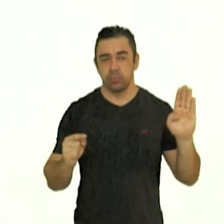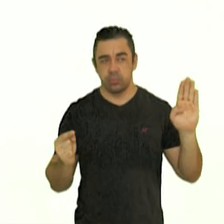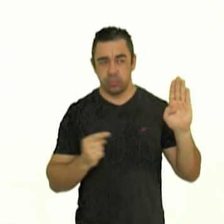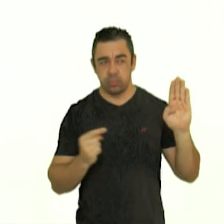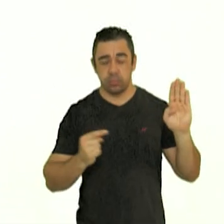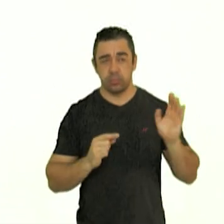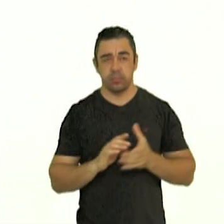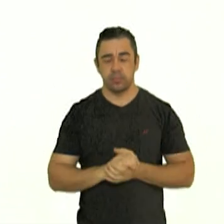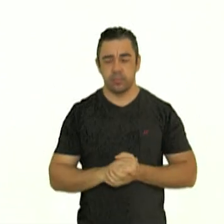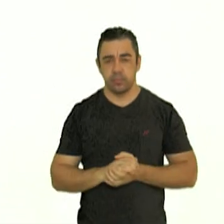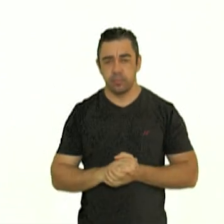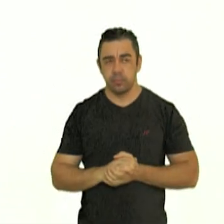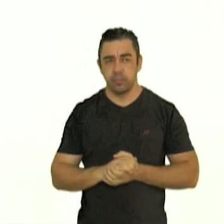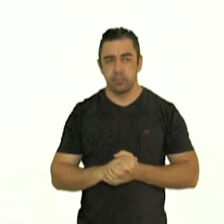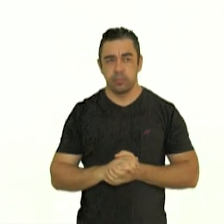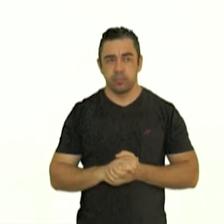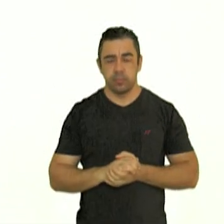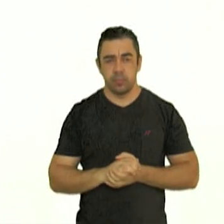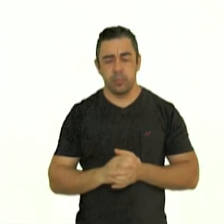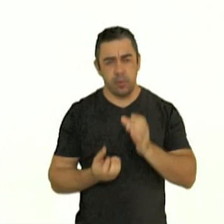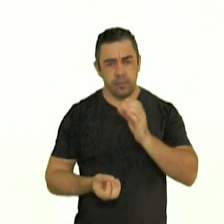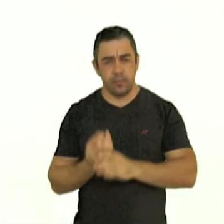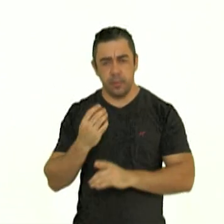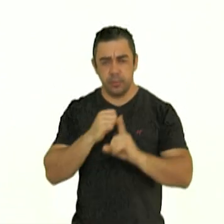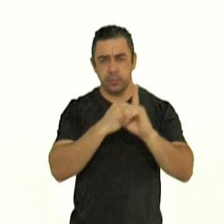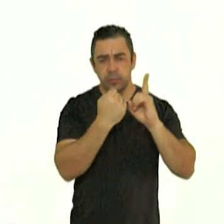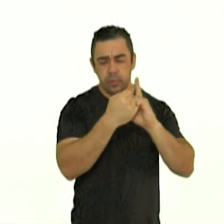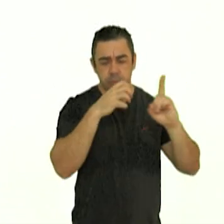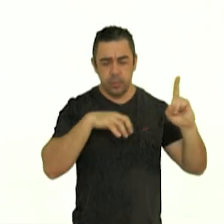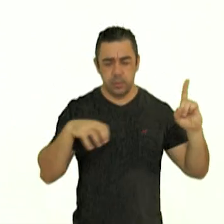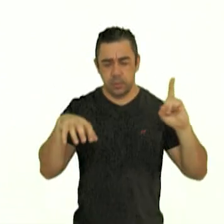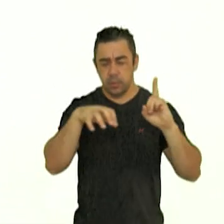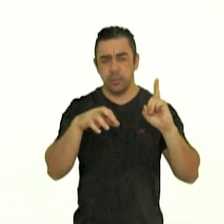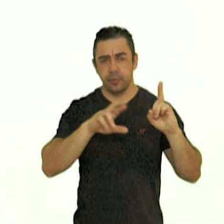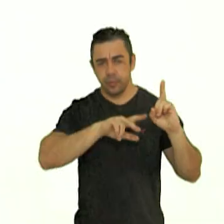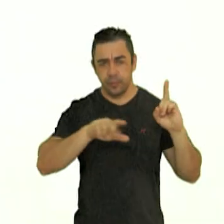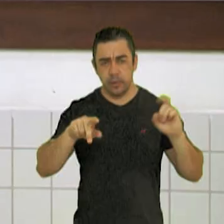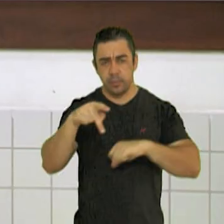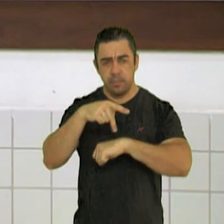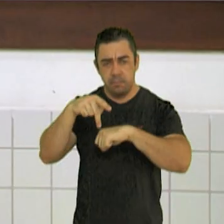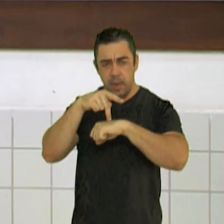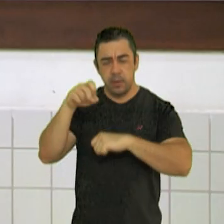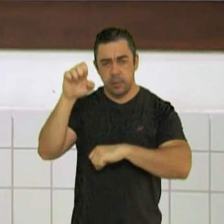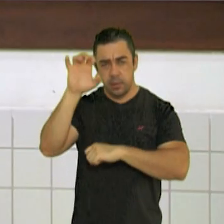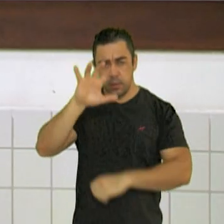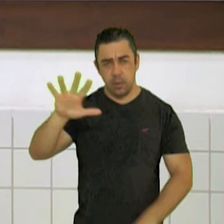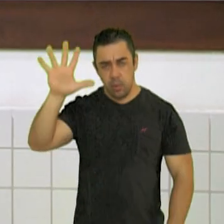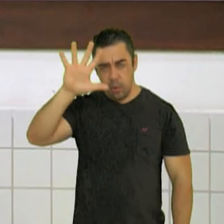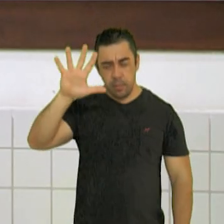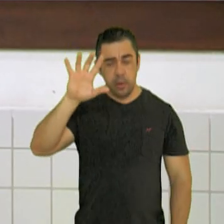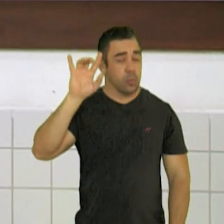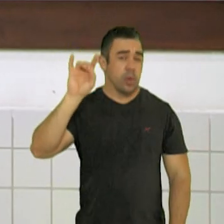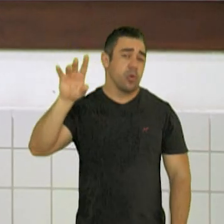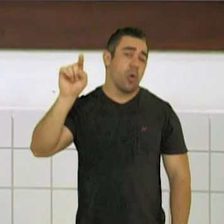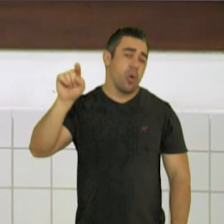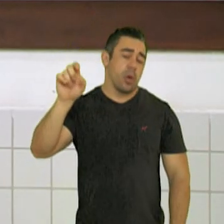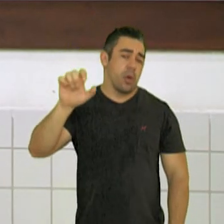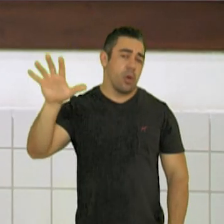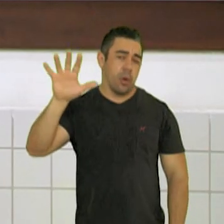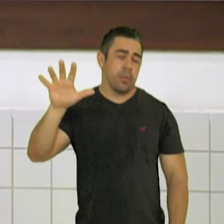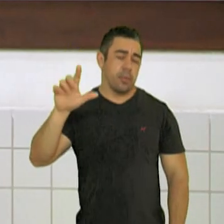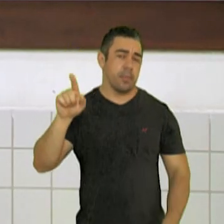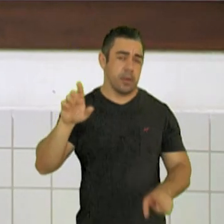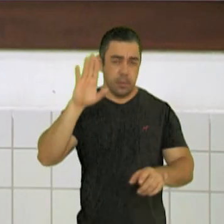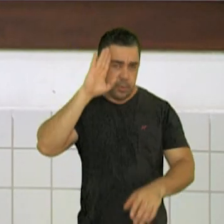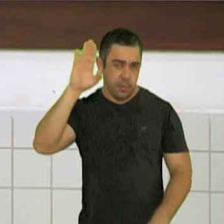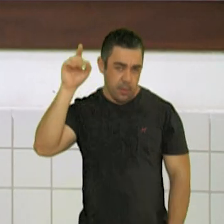Na formação socioespacial, né, de diversas nações, né, não só do continente europeu, mais destaque para o